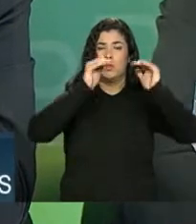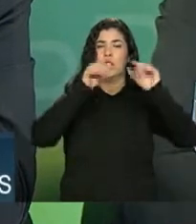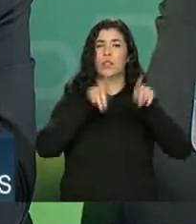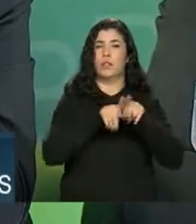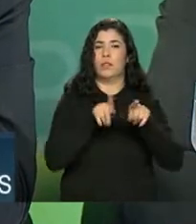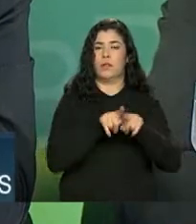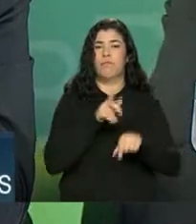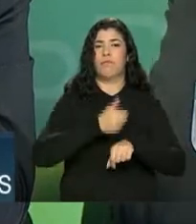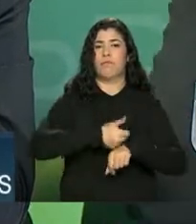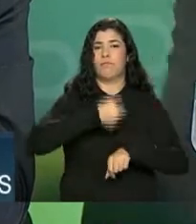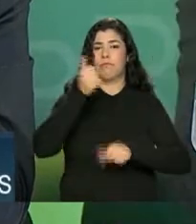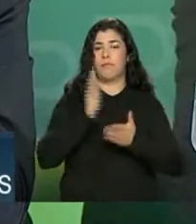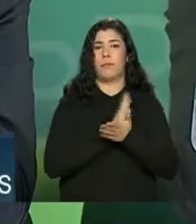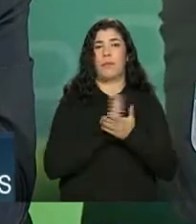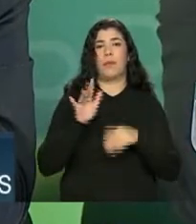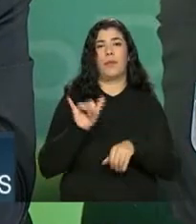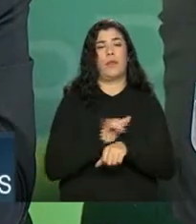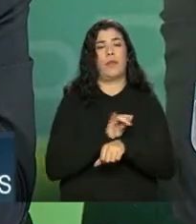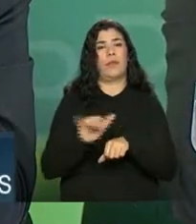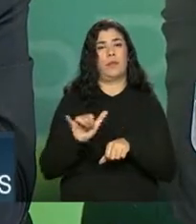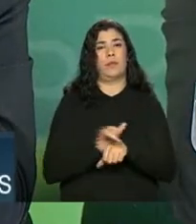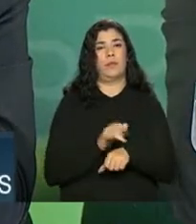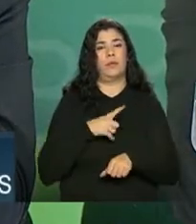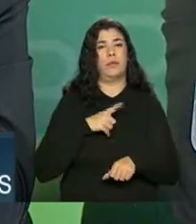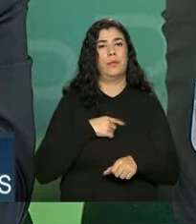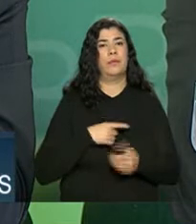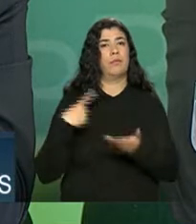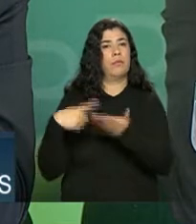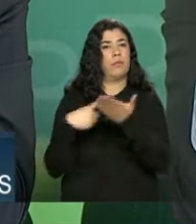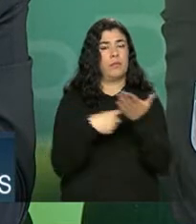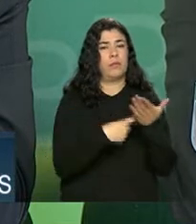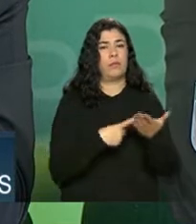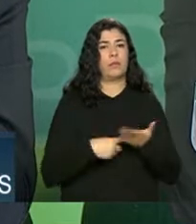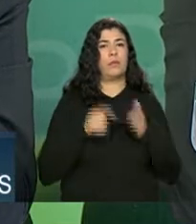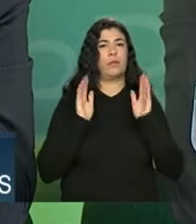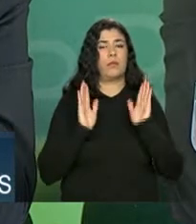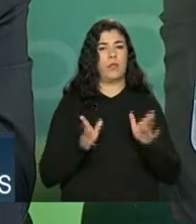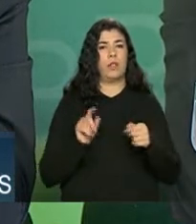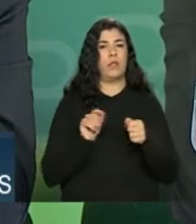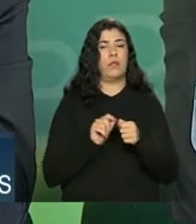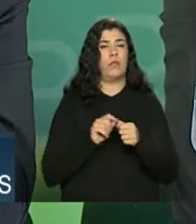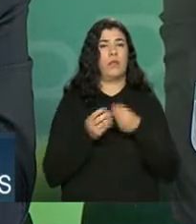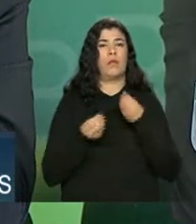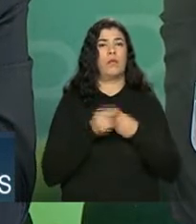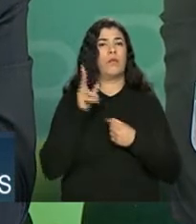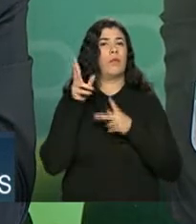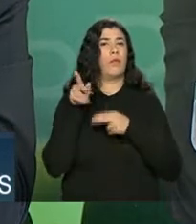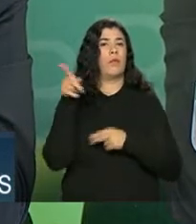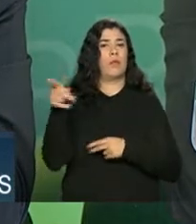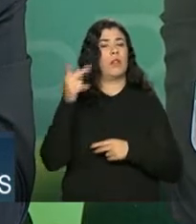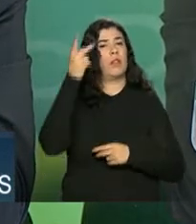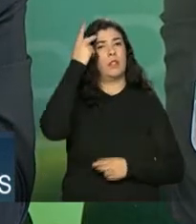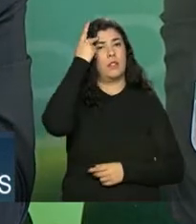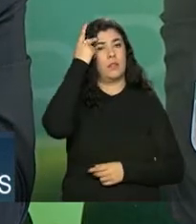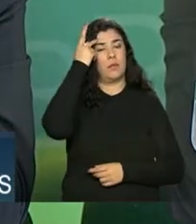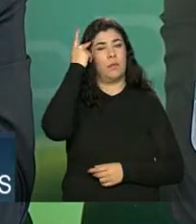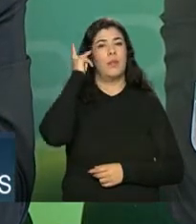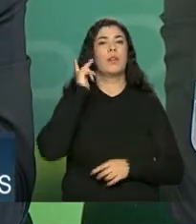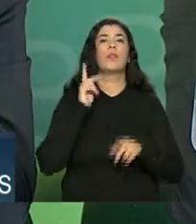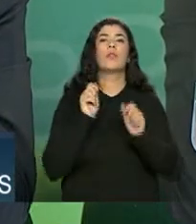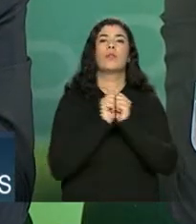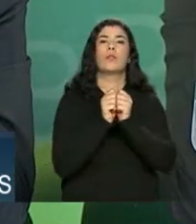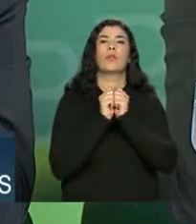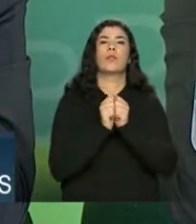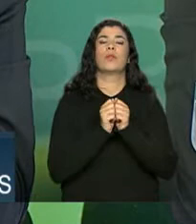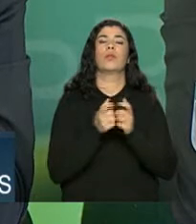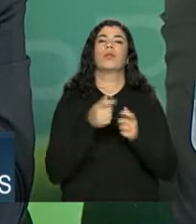com medidas regulatórias todas elas acordadas sempre feitas assim como em São Paulo é a cor